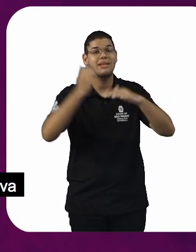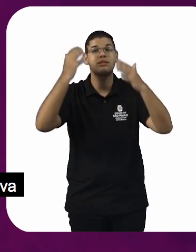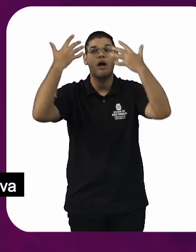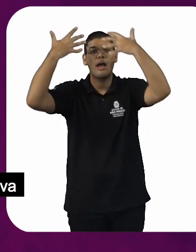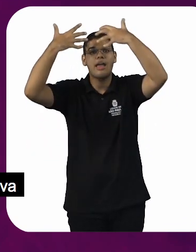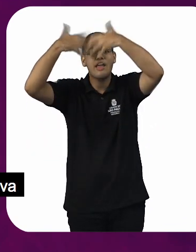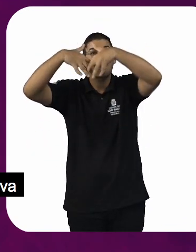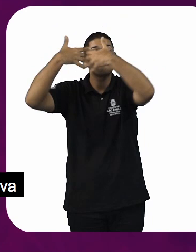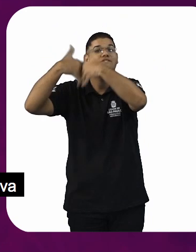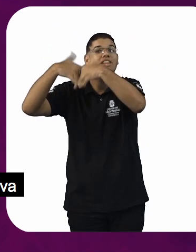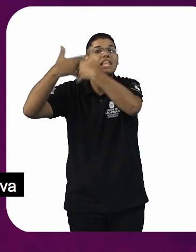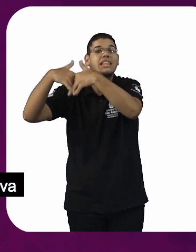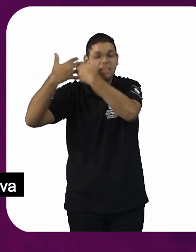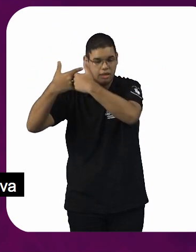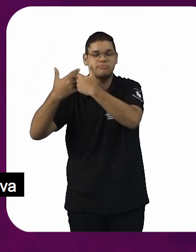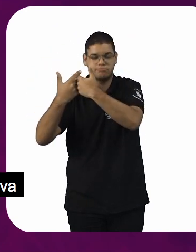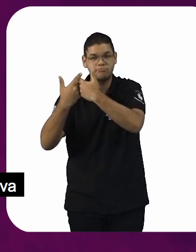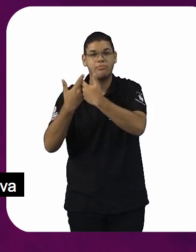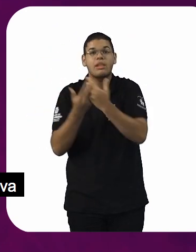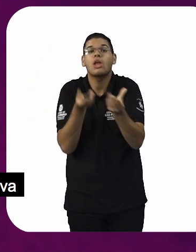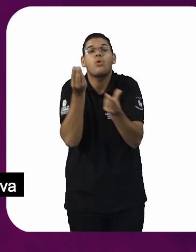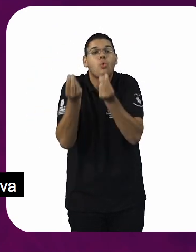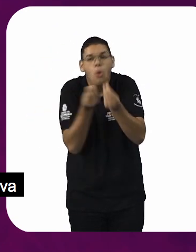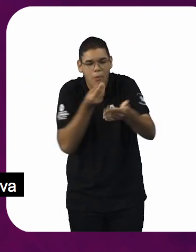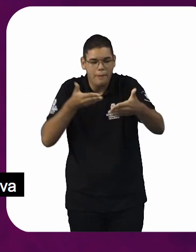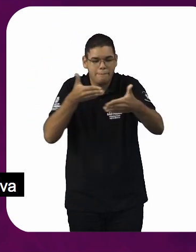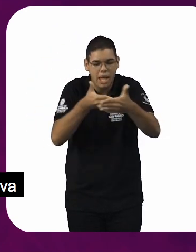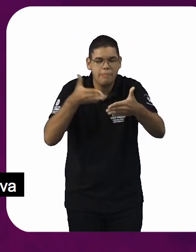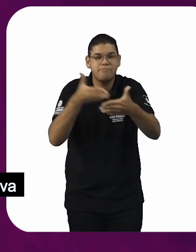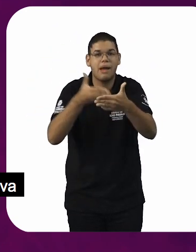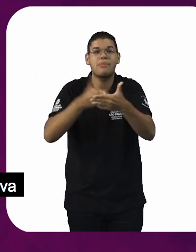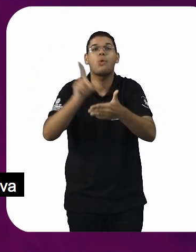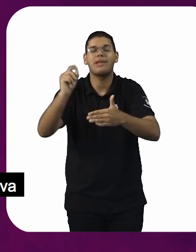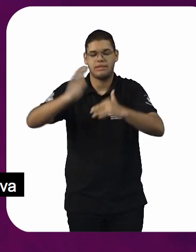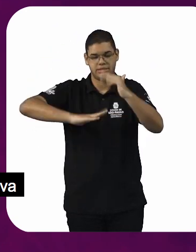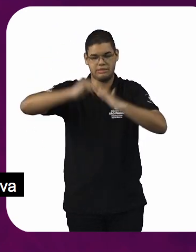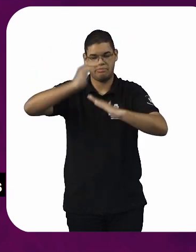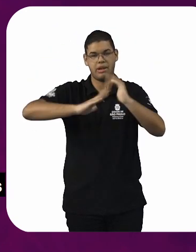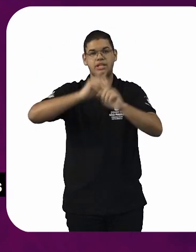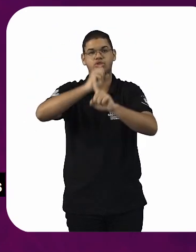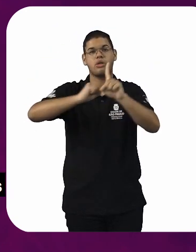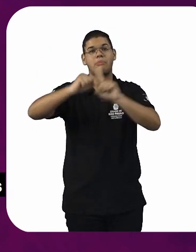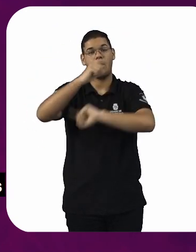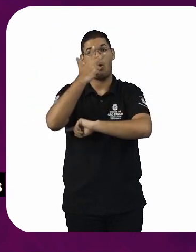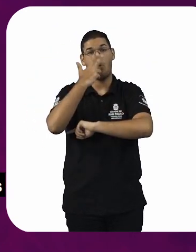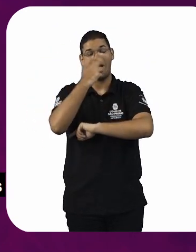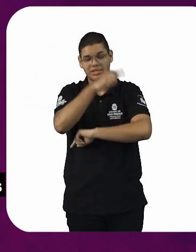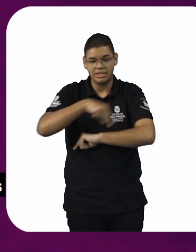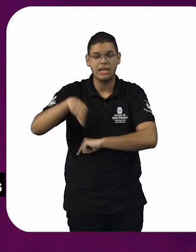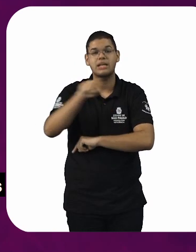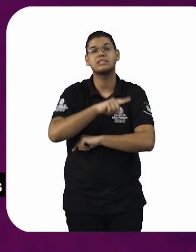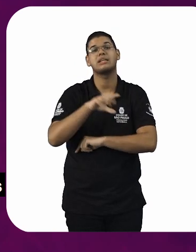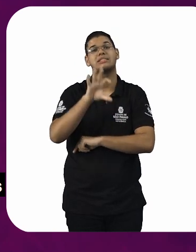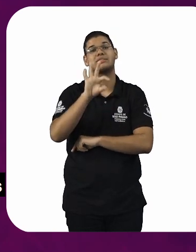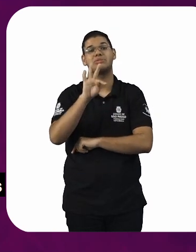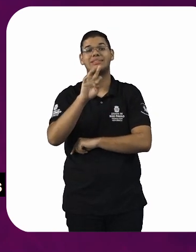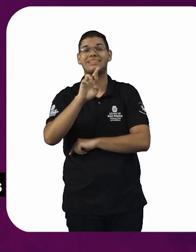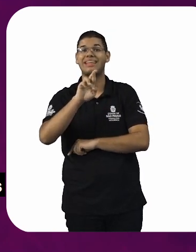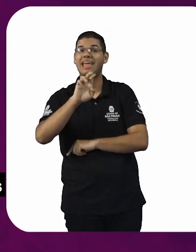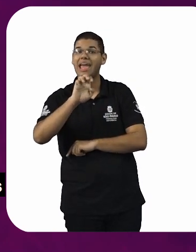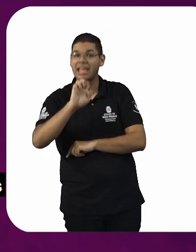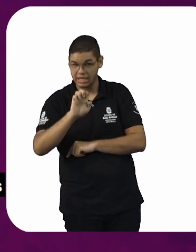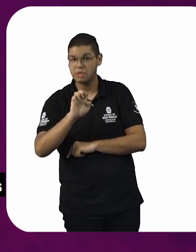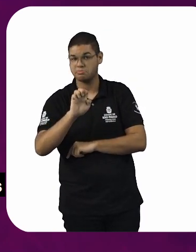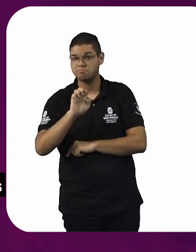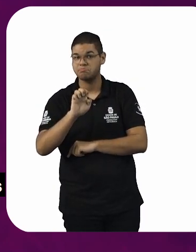em combater essas práticas. Eu acho que esse debate, essa iniciativa do Tribunal Regional Eleitoral é um exemplo